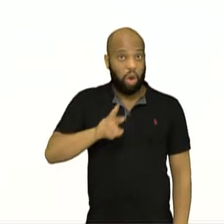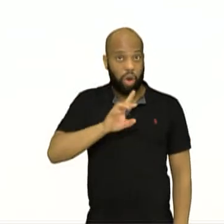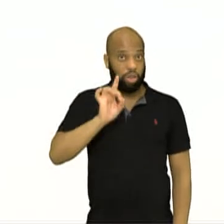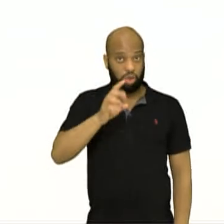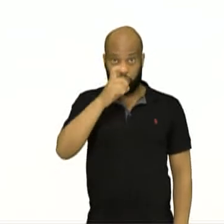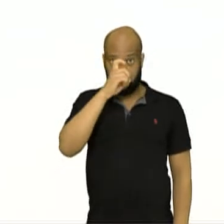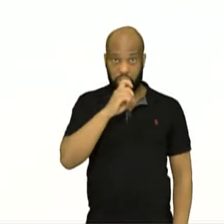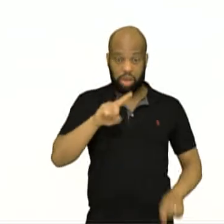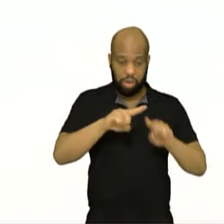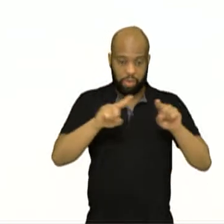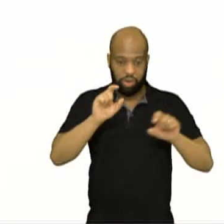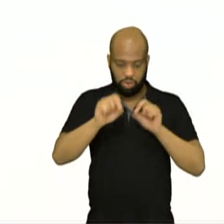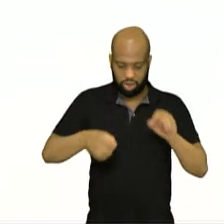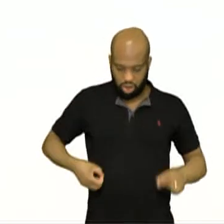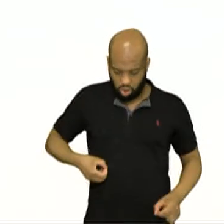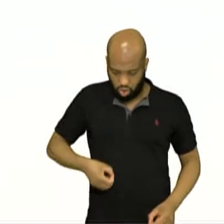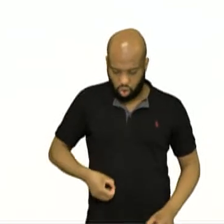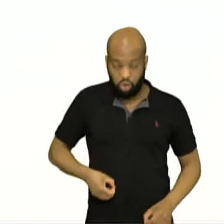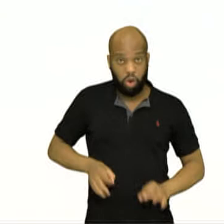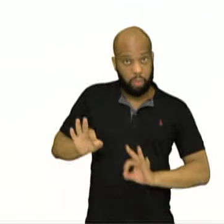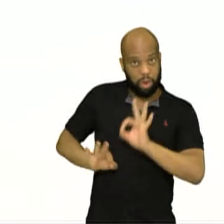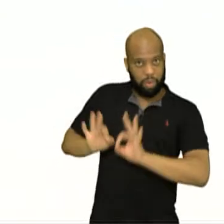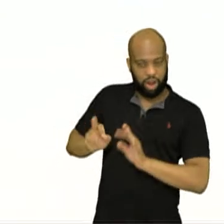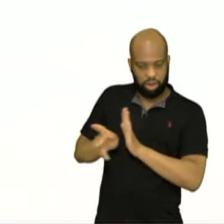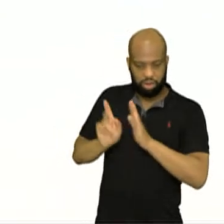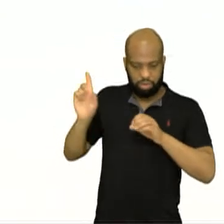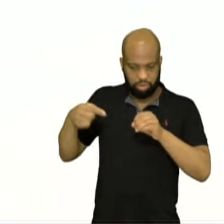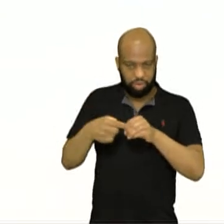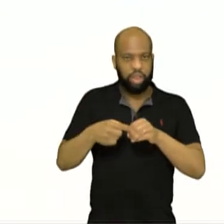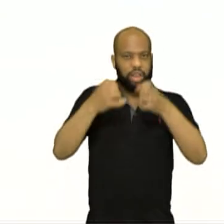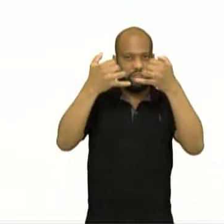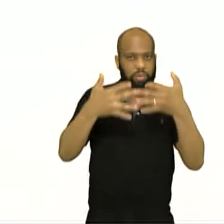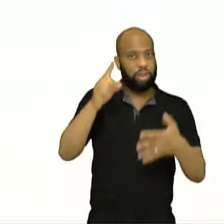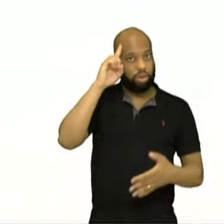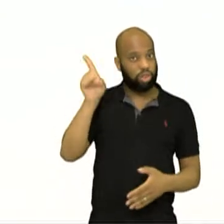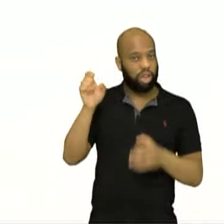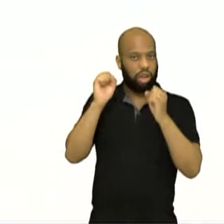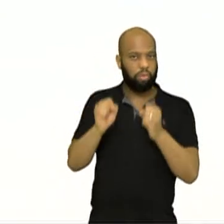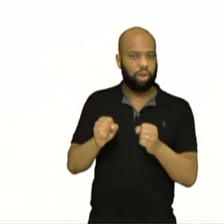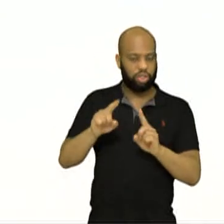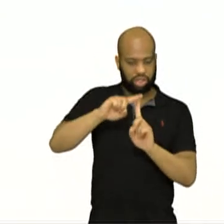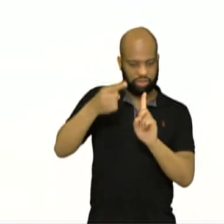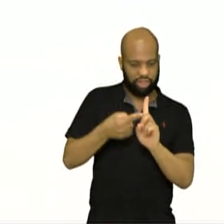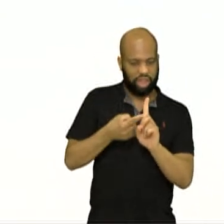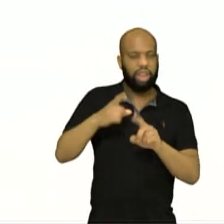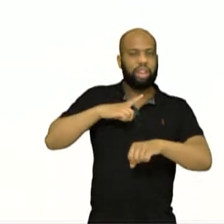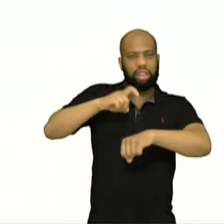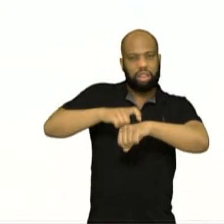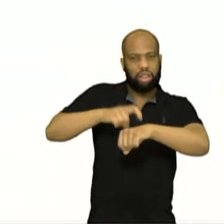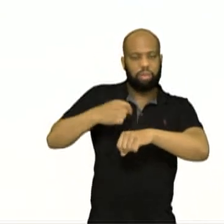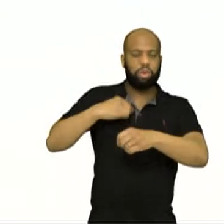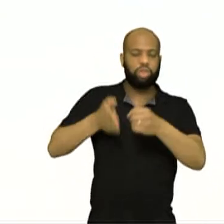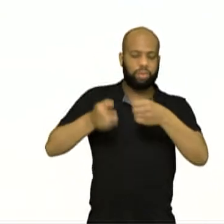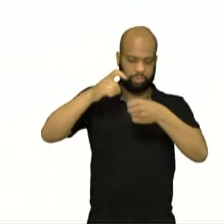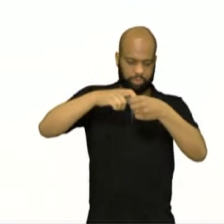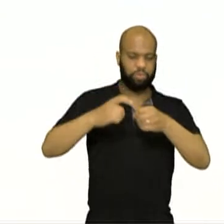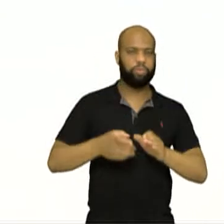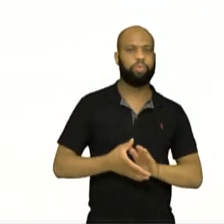próxima ovulação. Explique com base nos dias mais prováveis que ela pode engravidar. Então vamos lá, dou um tempinho para vocês e a gente já volta.